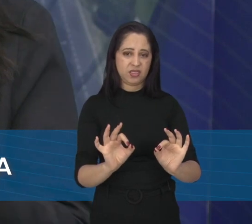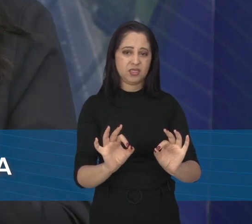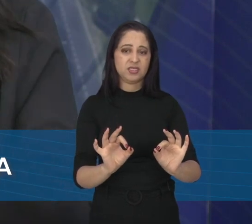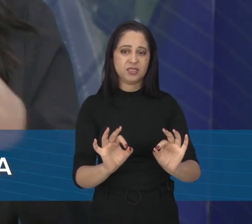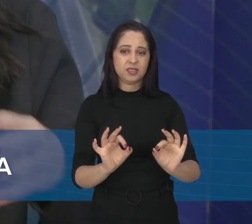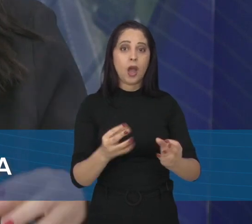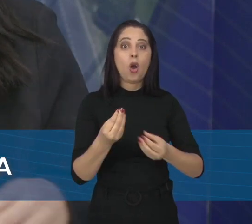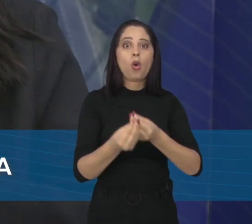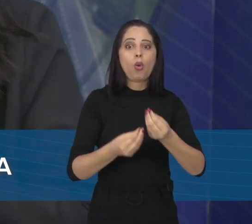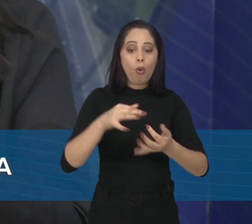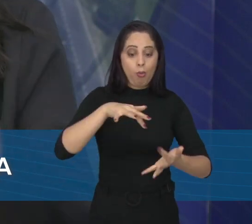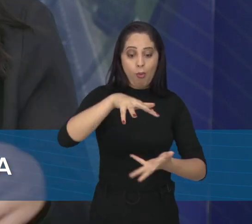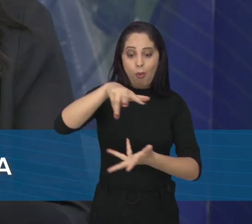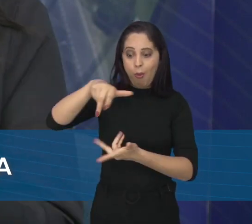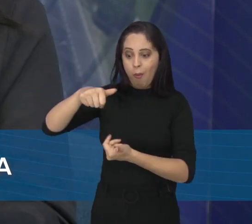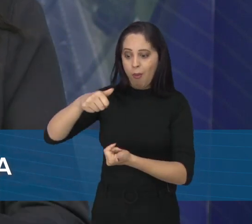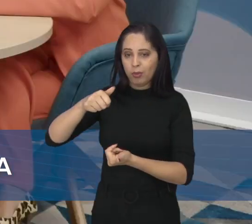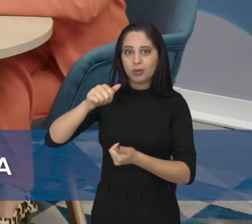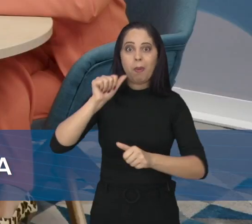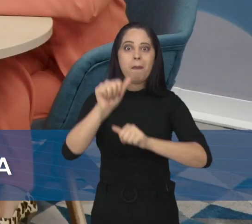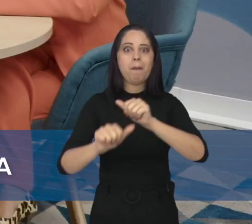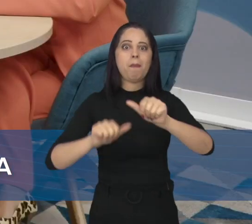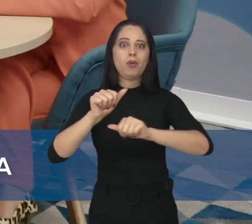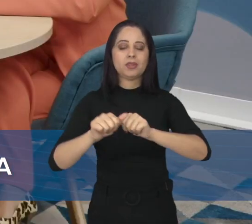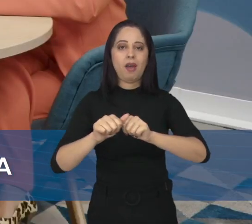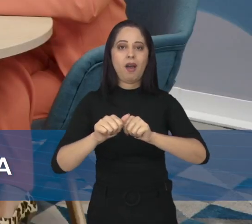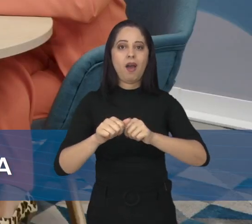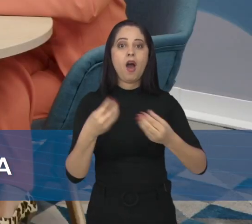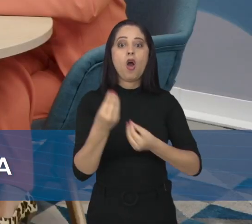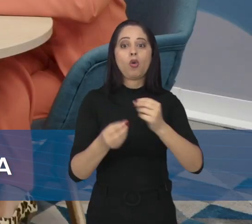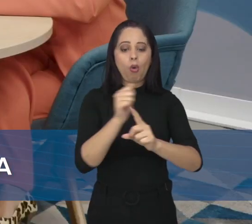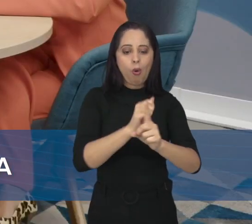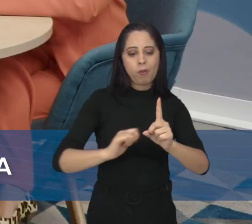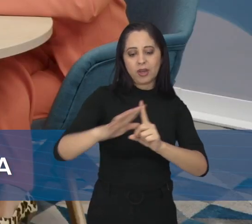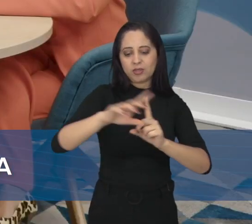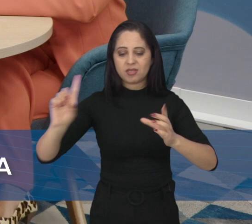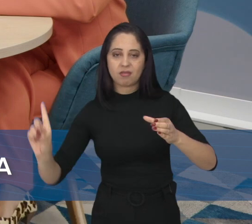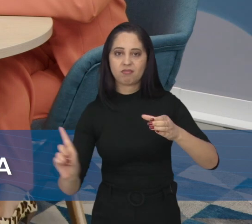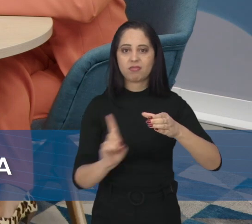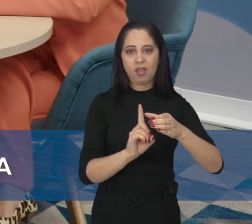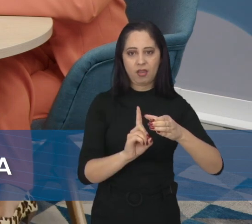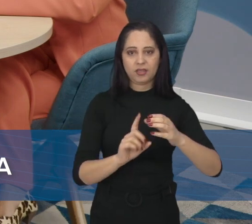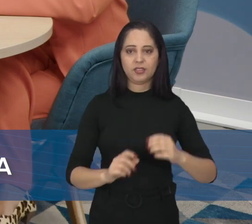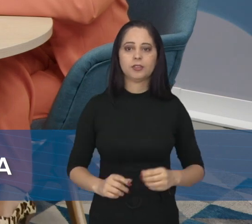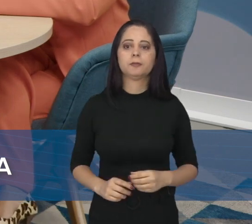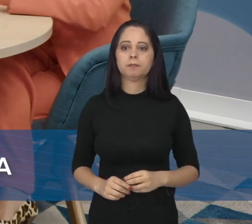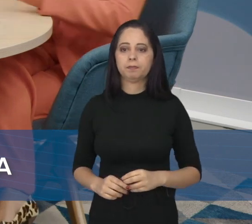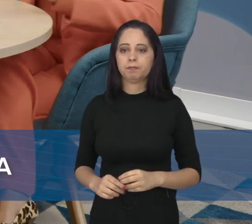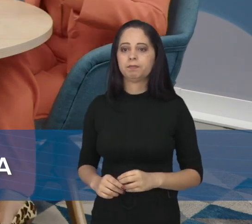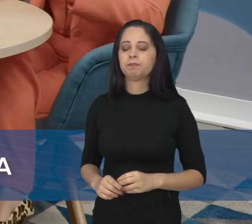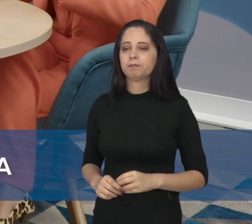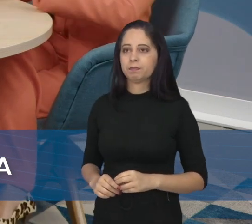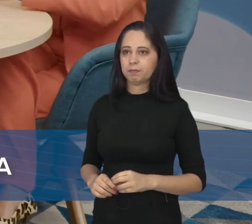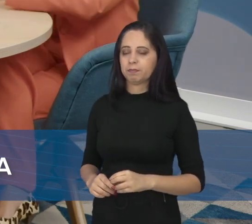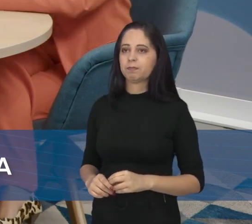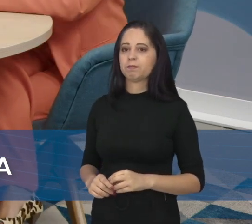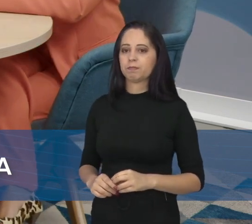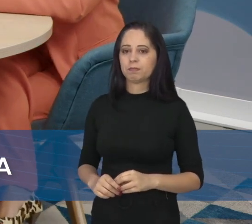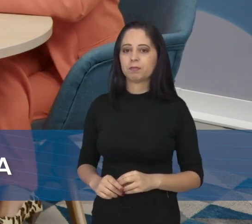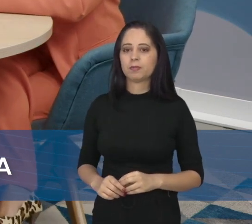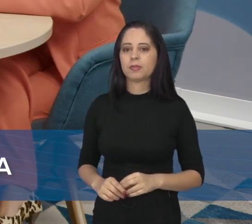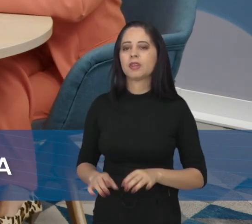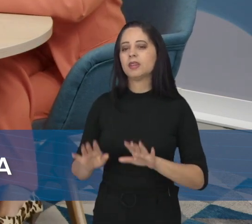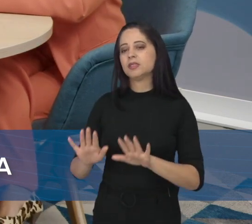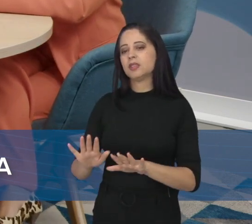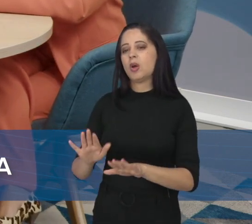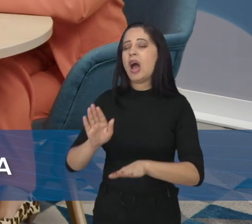conseguirá transformar, né? Viver em sociedade, também viver o coletivo, né? Isso é o básico. Sim, mas nem sempre. Às